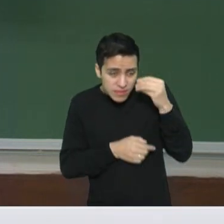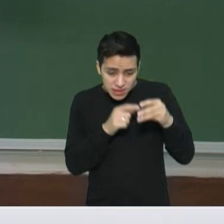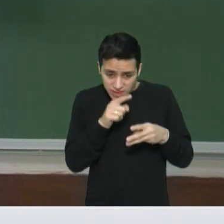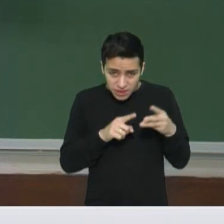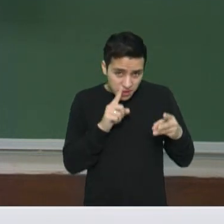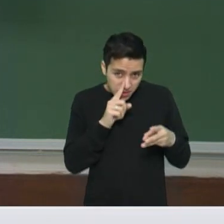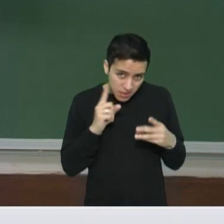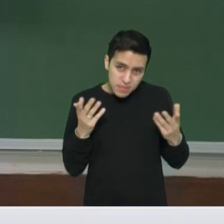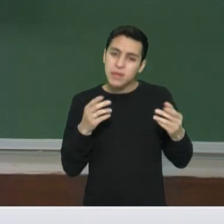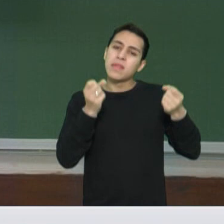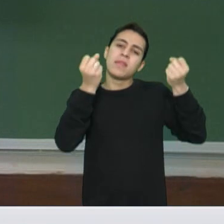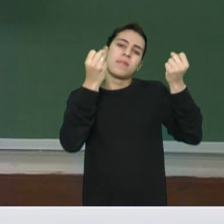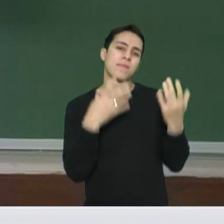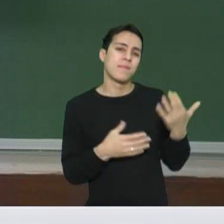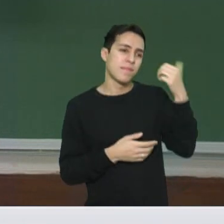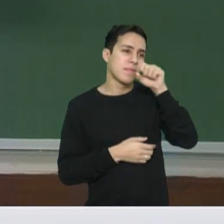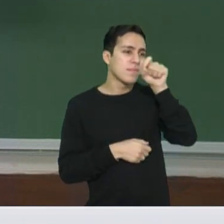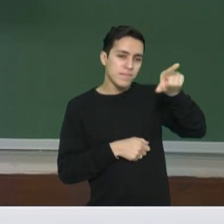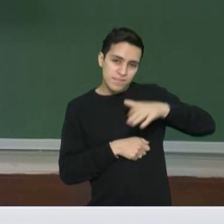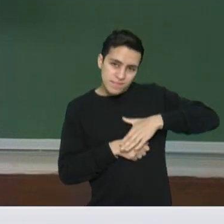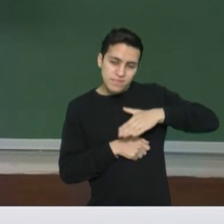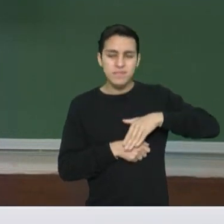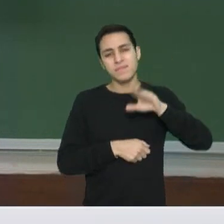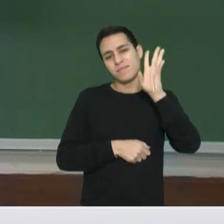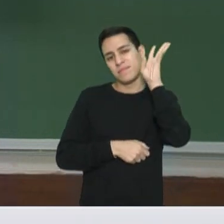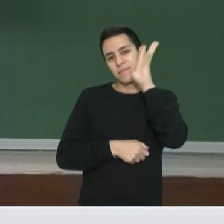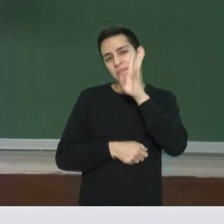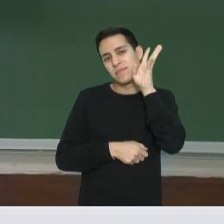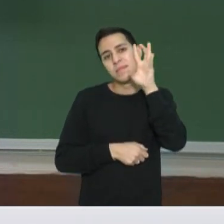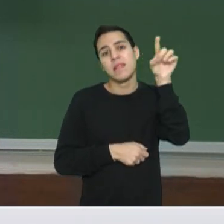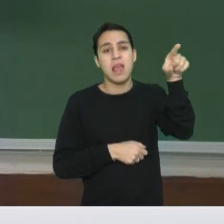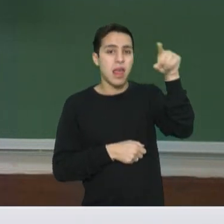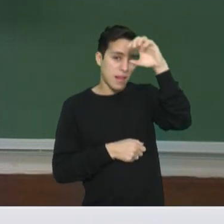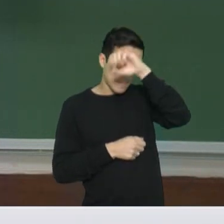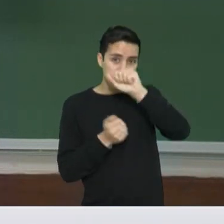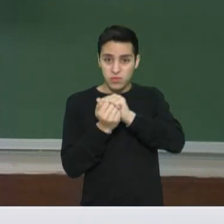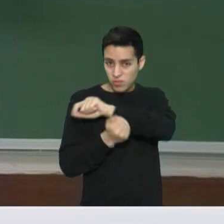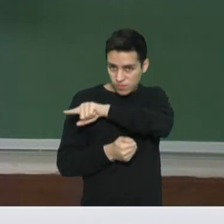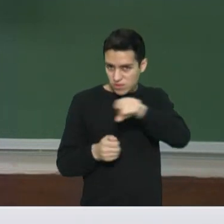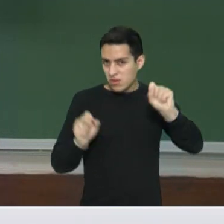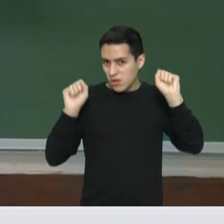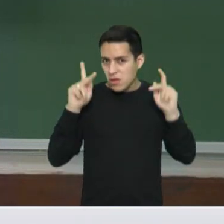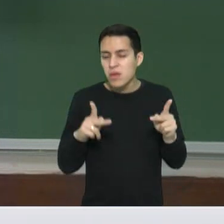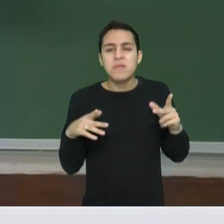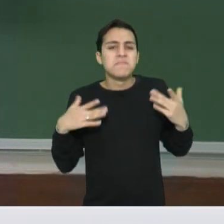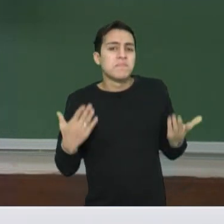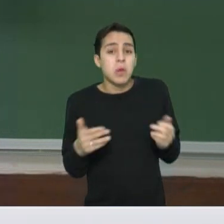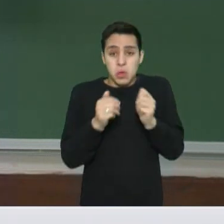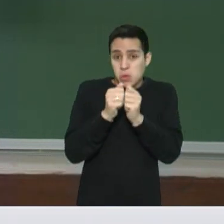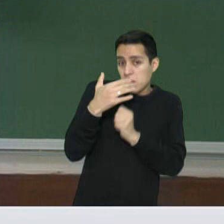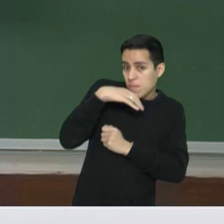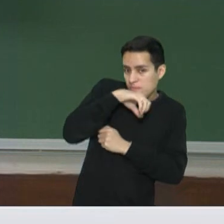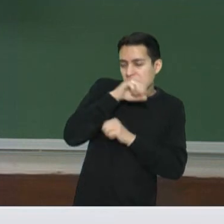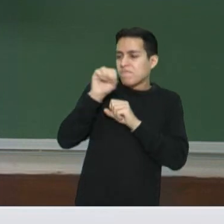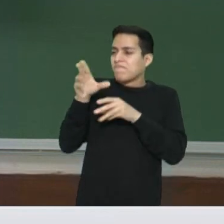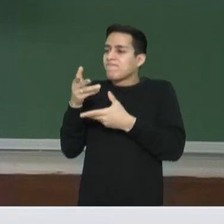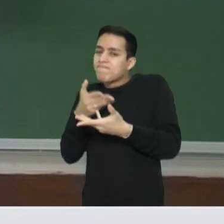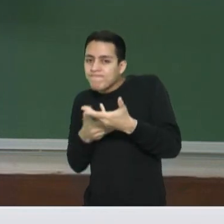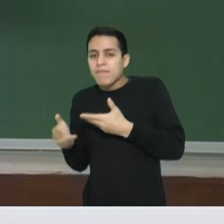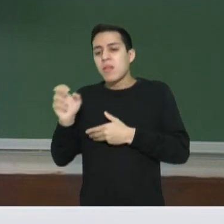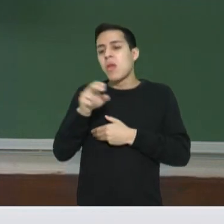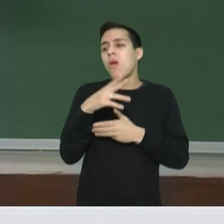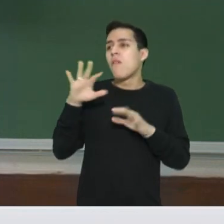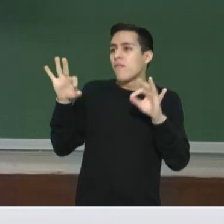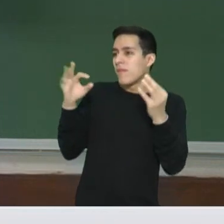coisas? E explica para ela, né? Vai ser bem legal ela aprender com você, ou com seu pai, ou você ensinar o seu pai, ou alguém